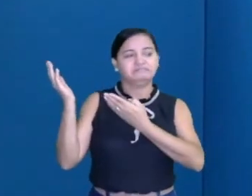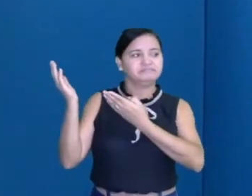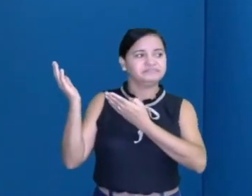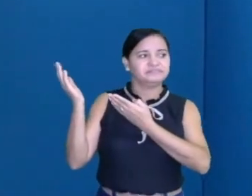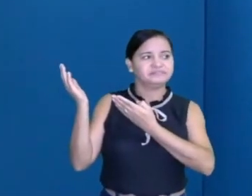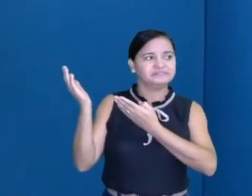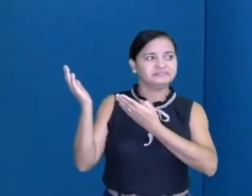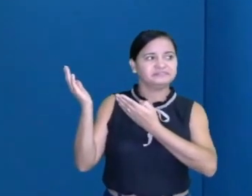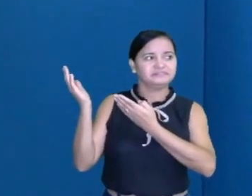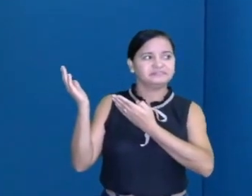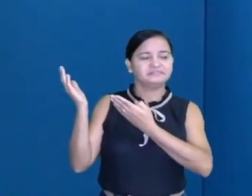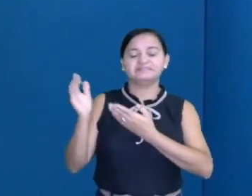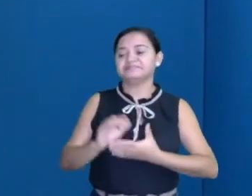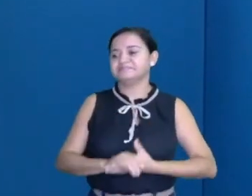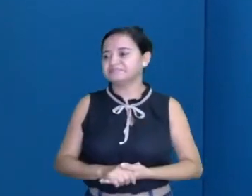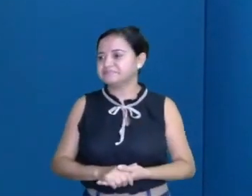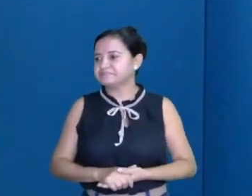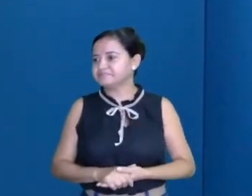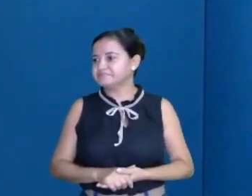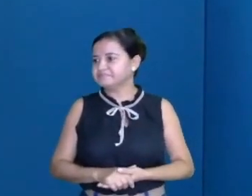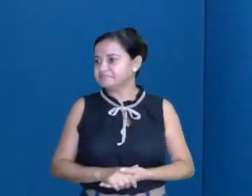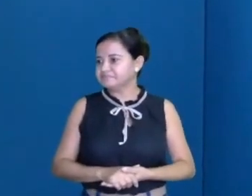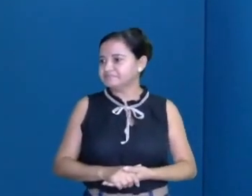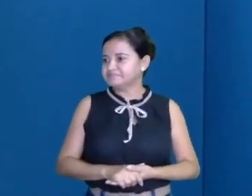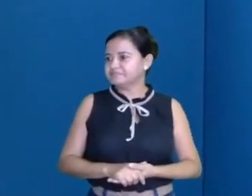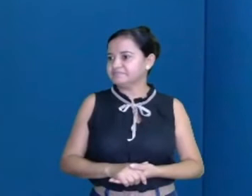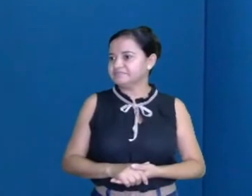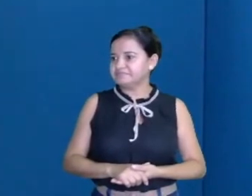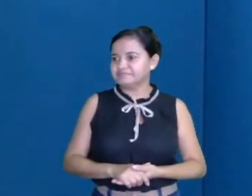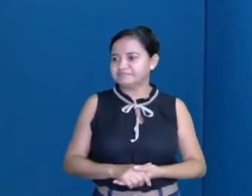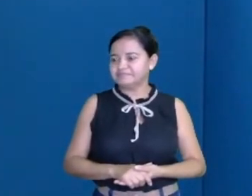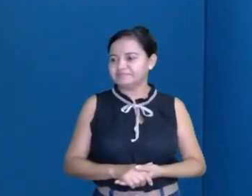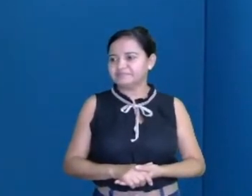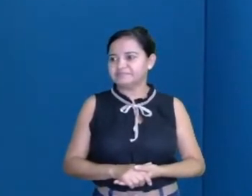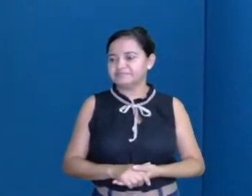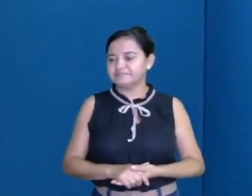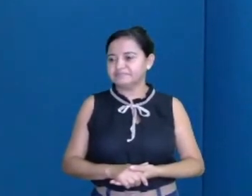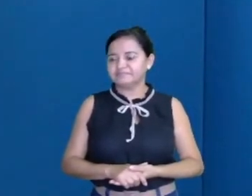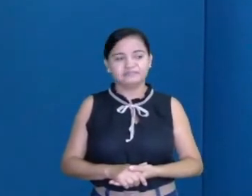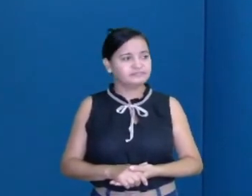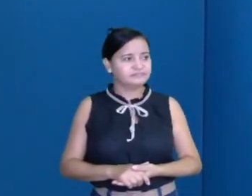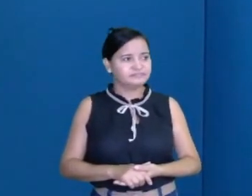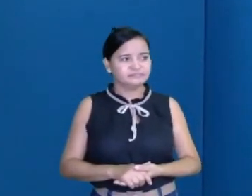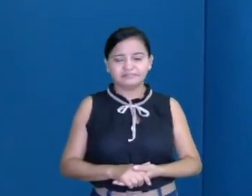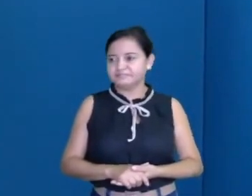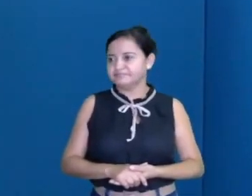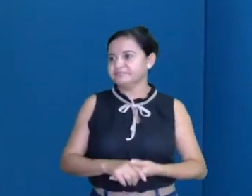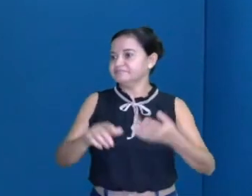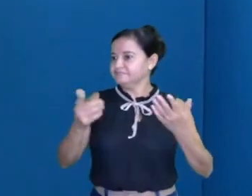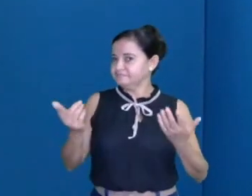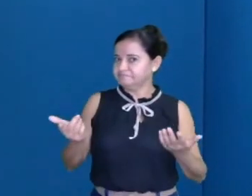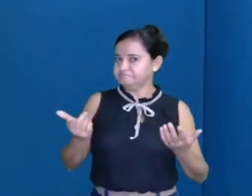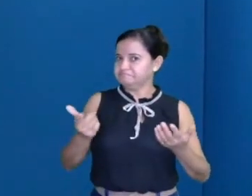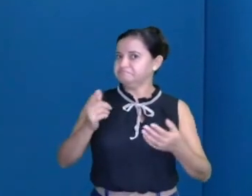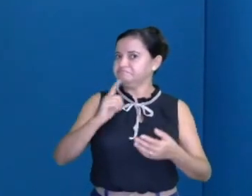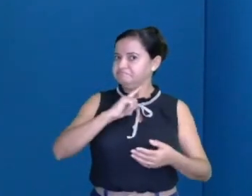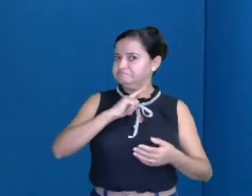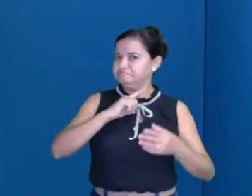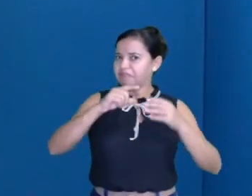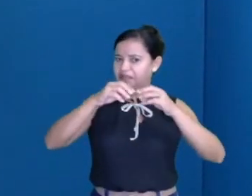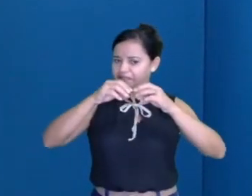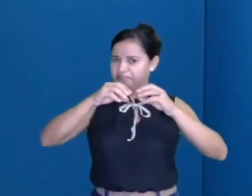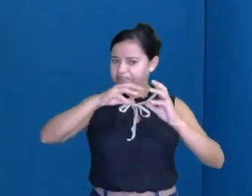não lembra, eu lembro e lembro muito. Capitão Planeta, ele era um super-herói que justamente ele era criado a partir desses 4 elementos, terra, fogo e água. Mas